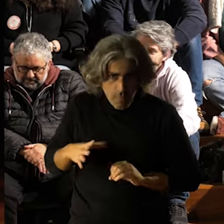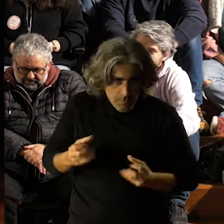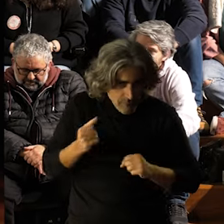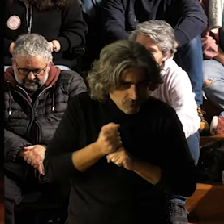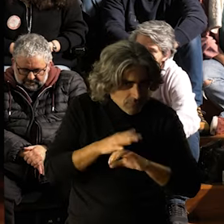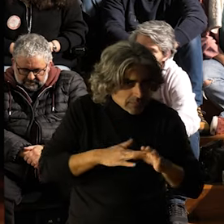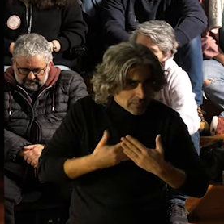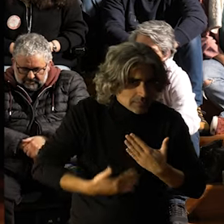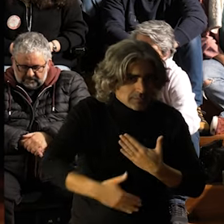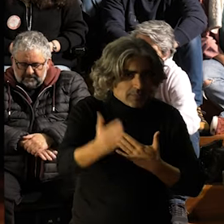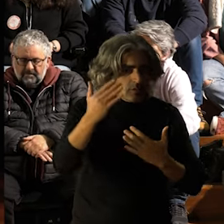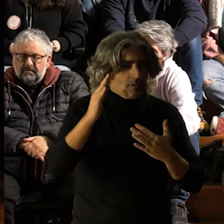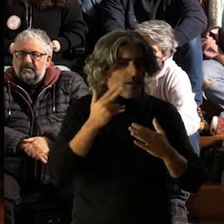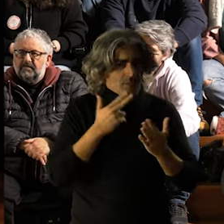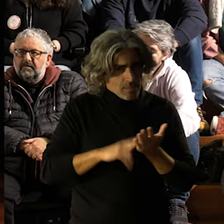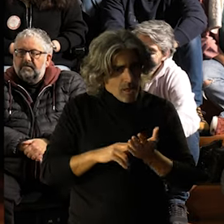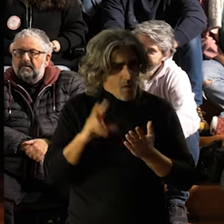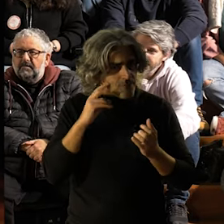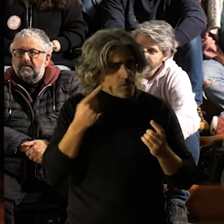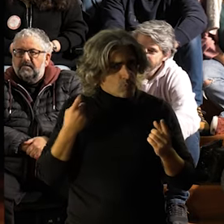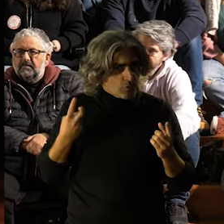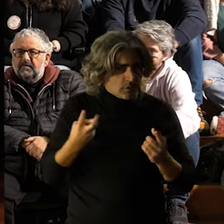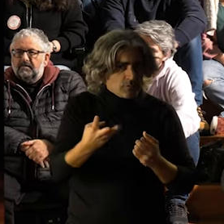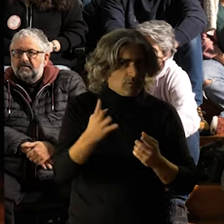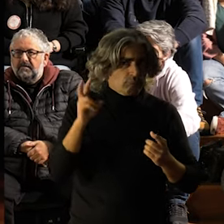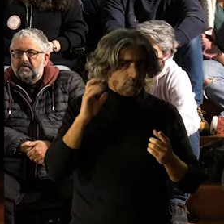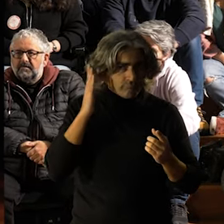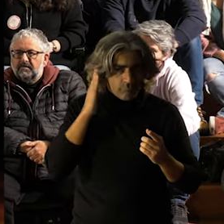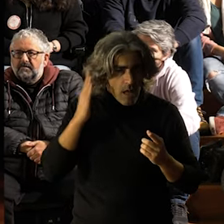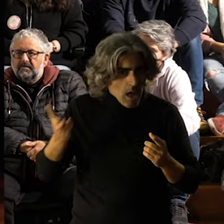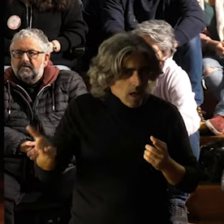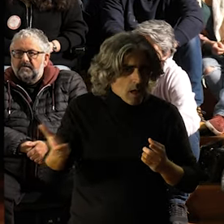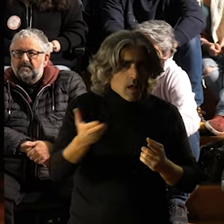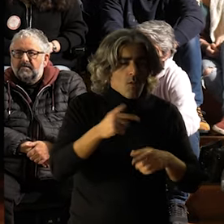ouvido tantas vezes. Como estamos num momento...